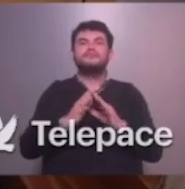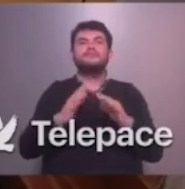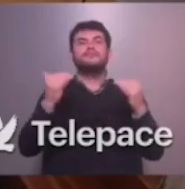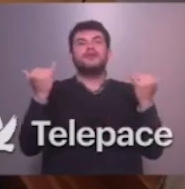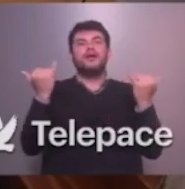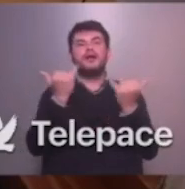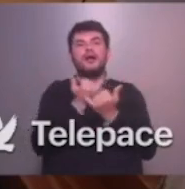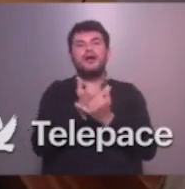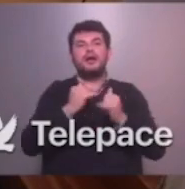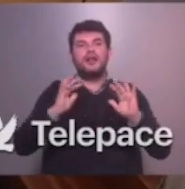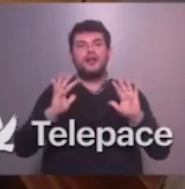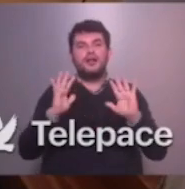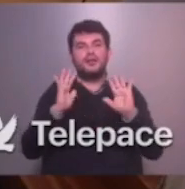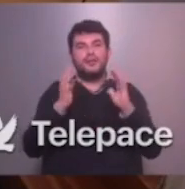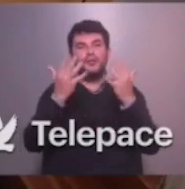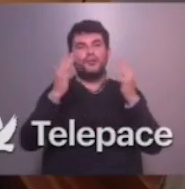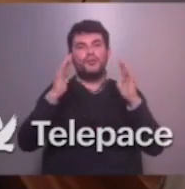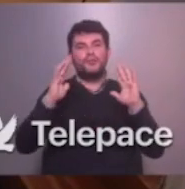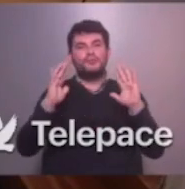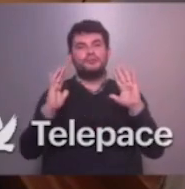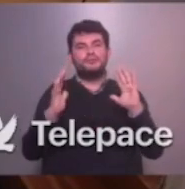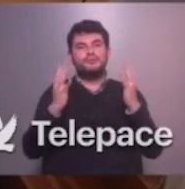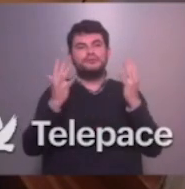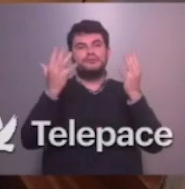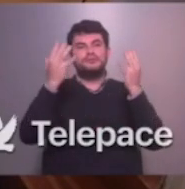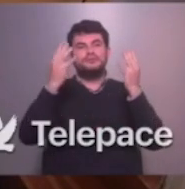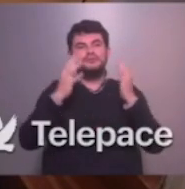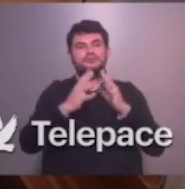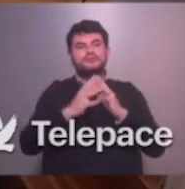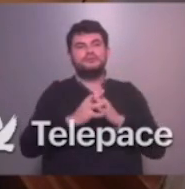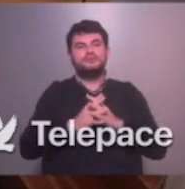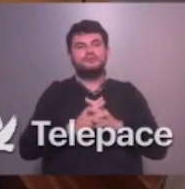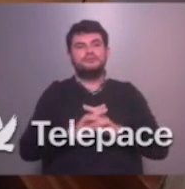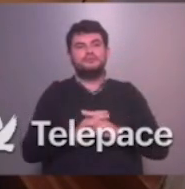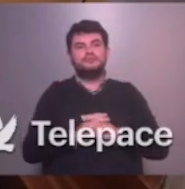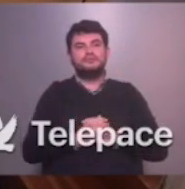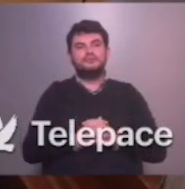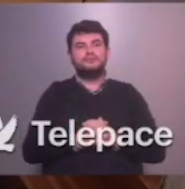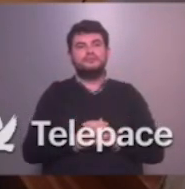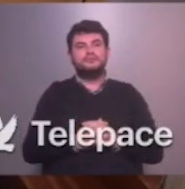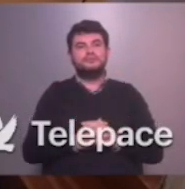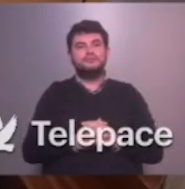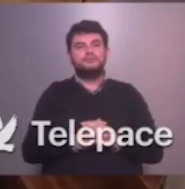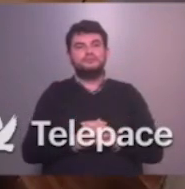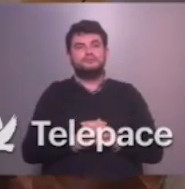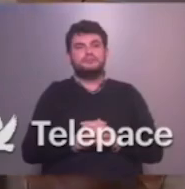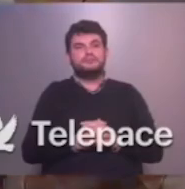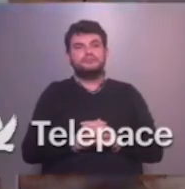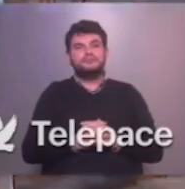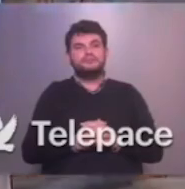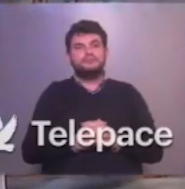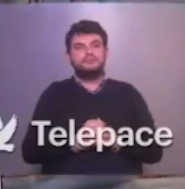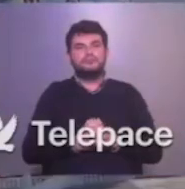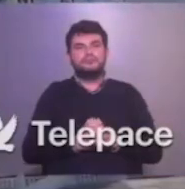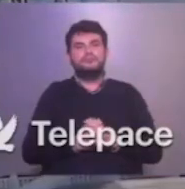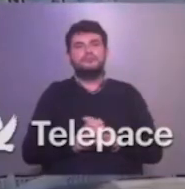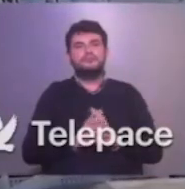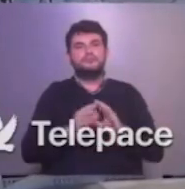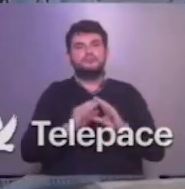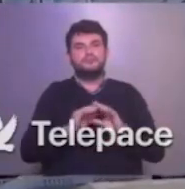Partecipiamo magari da lontano a questa solenne celebrazione,